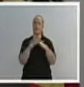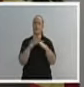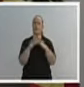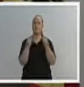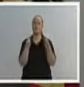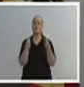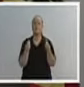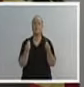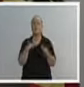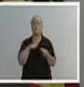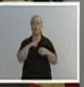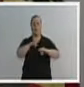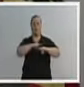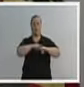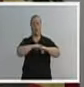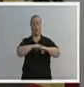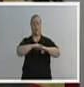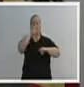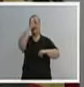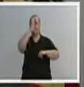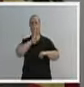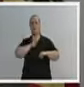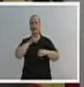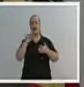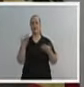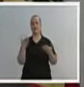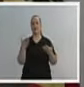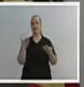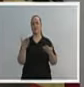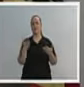Gente, tem preservativo em todo postinho de saúde.